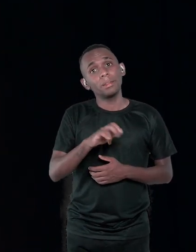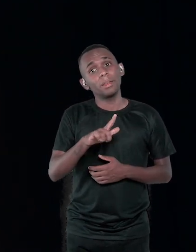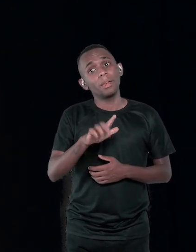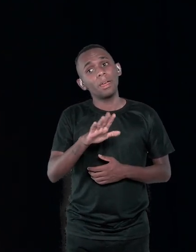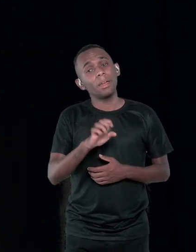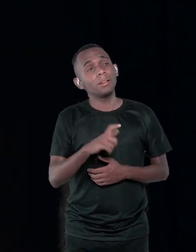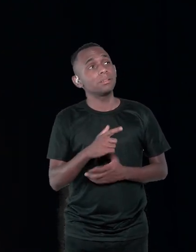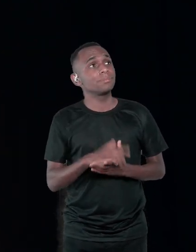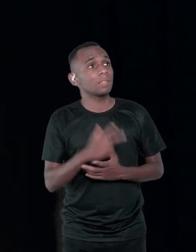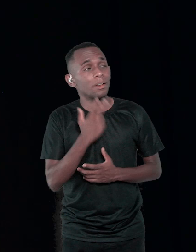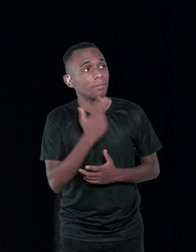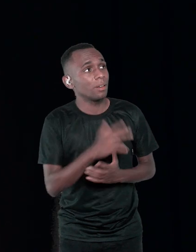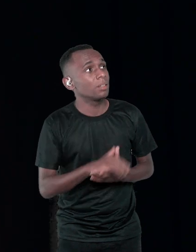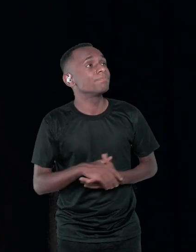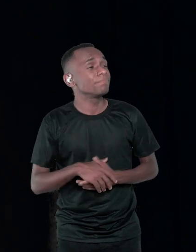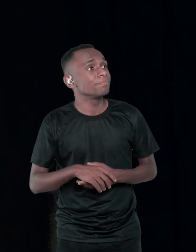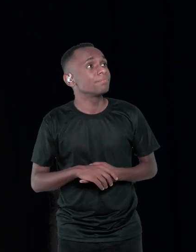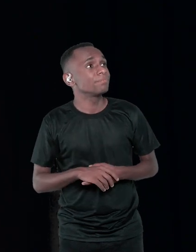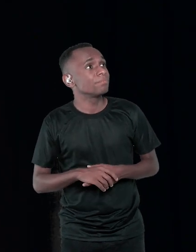incrível, né?